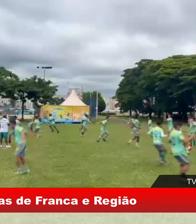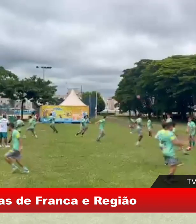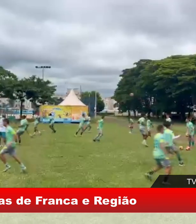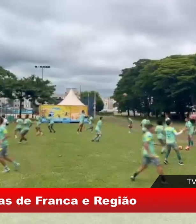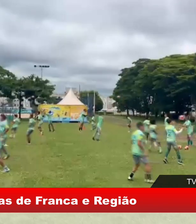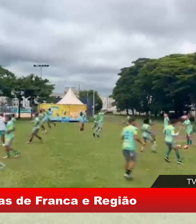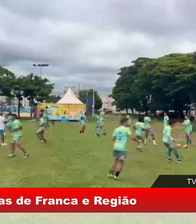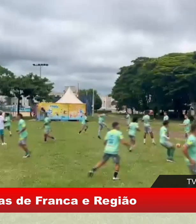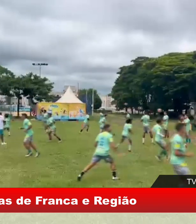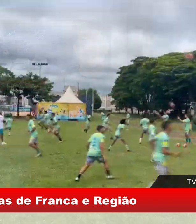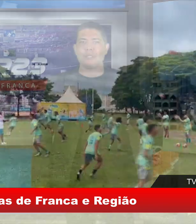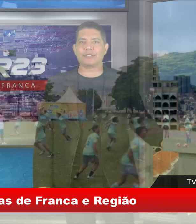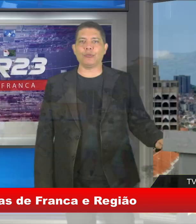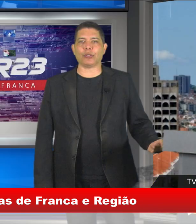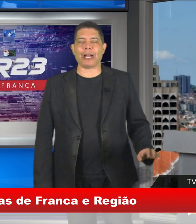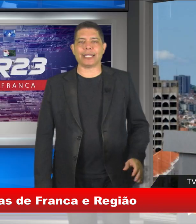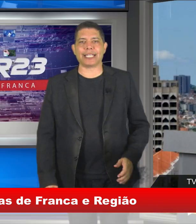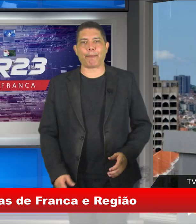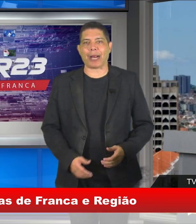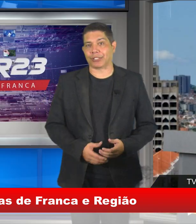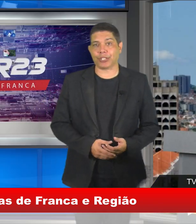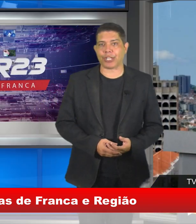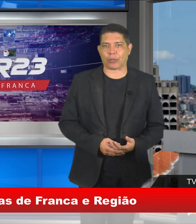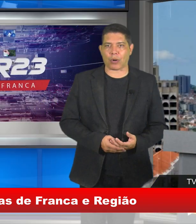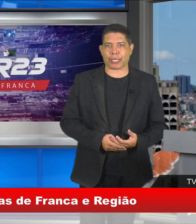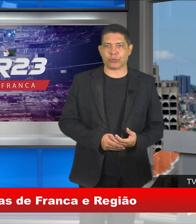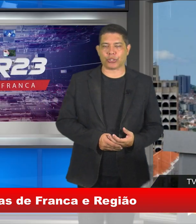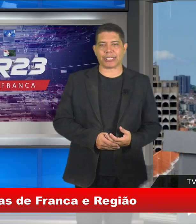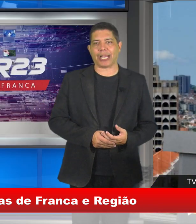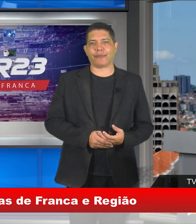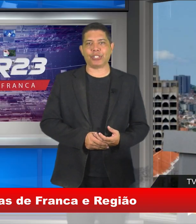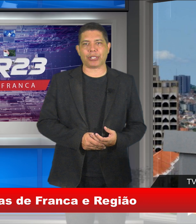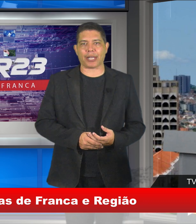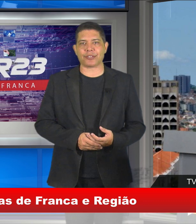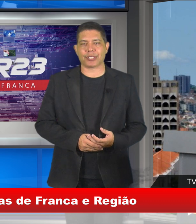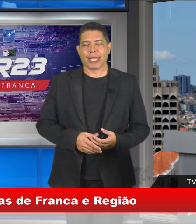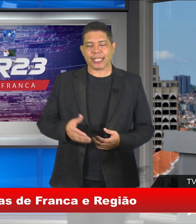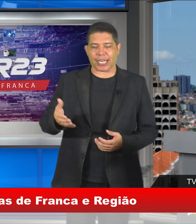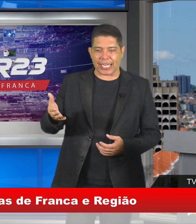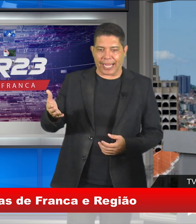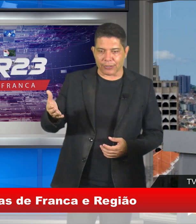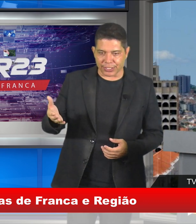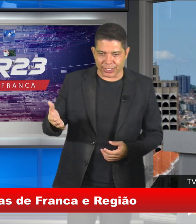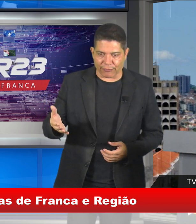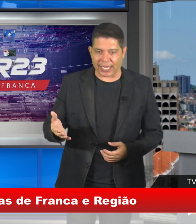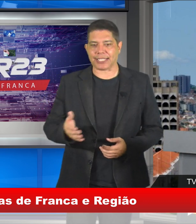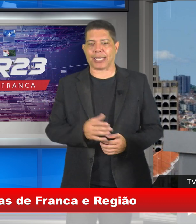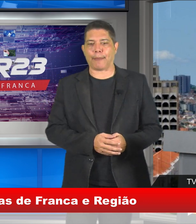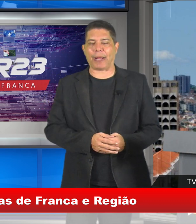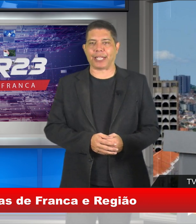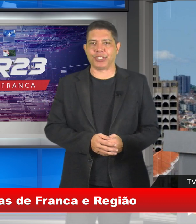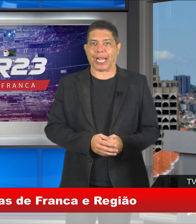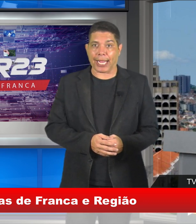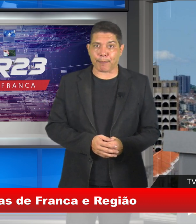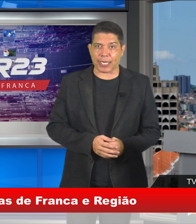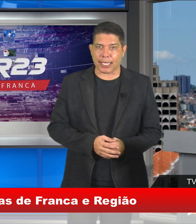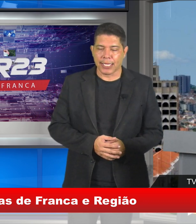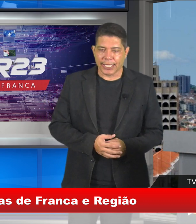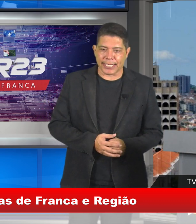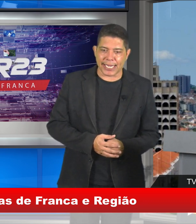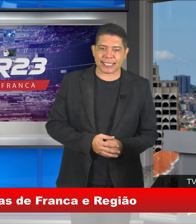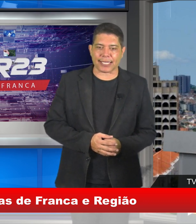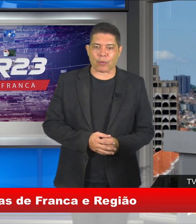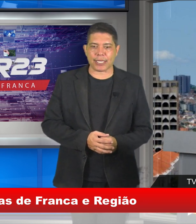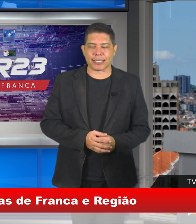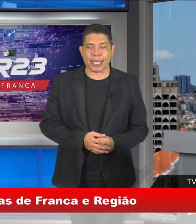Paulista A4. Tudo isso e muito mais a partir de agora no JR23. E é claro, a gente faz aquela paradinha rápida